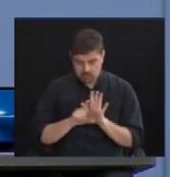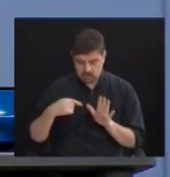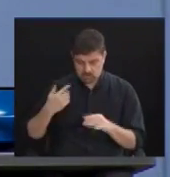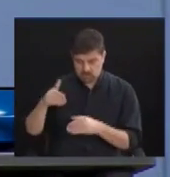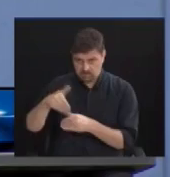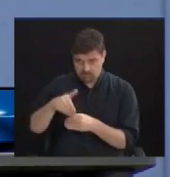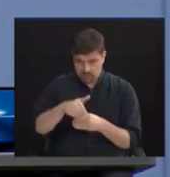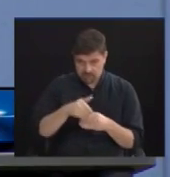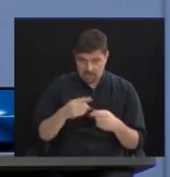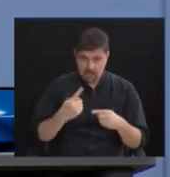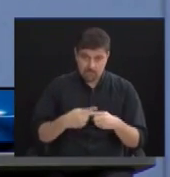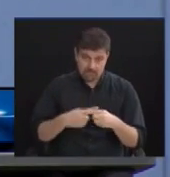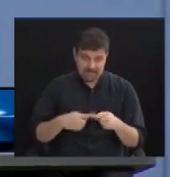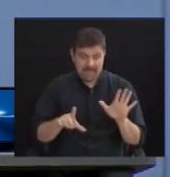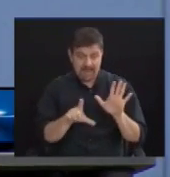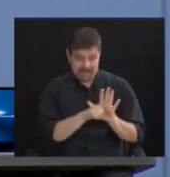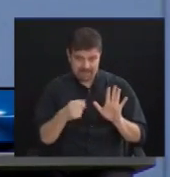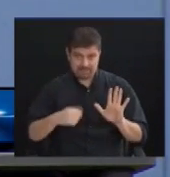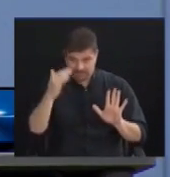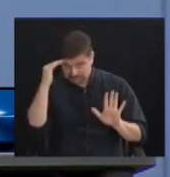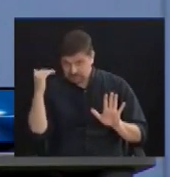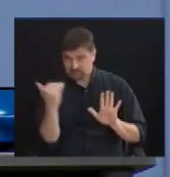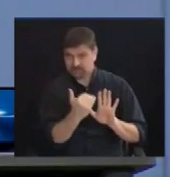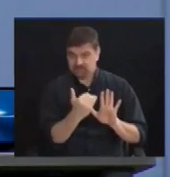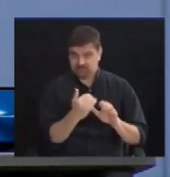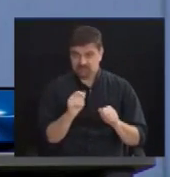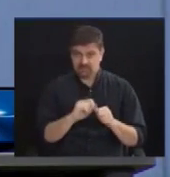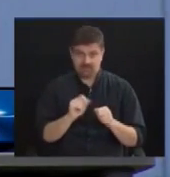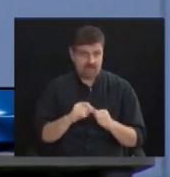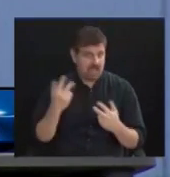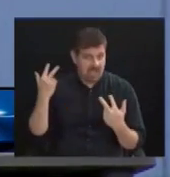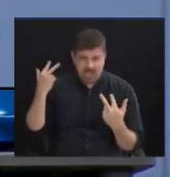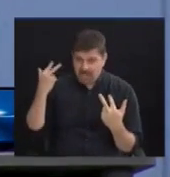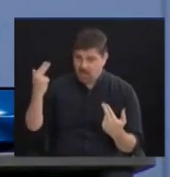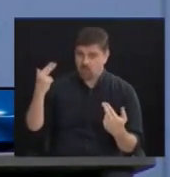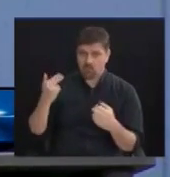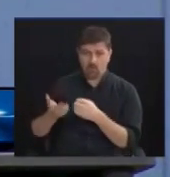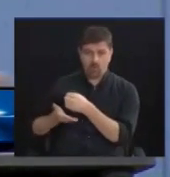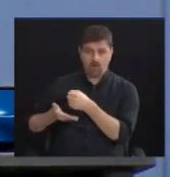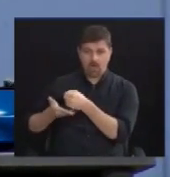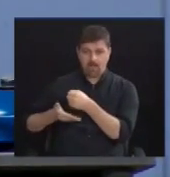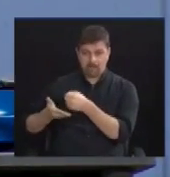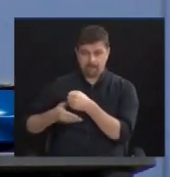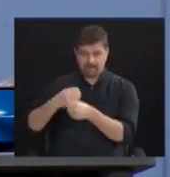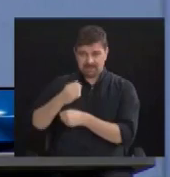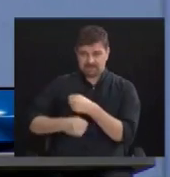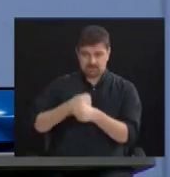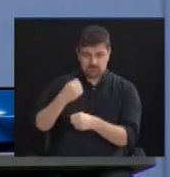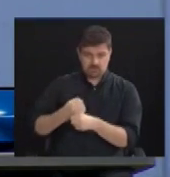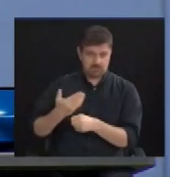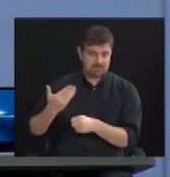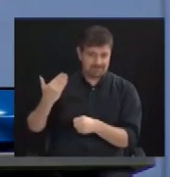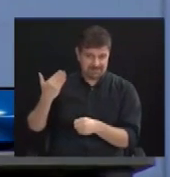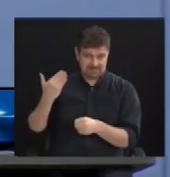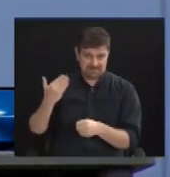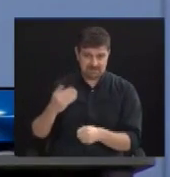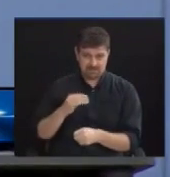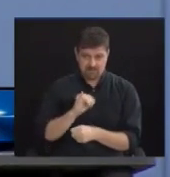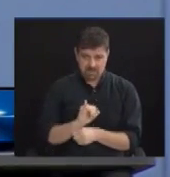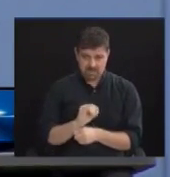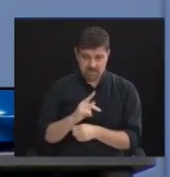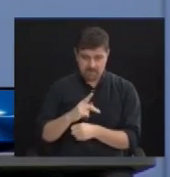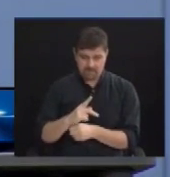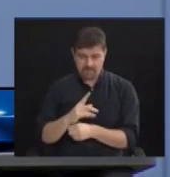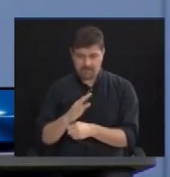necessidade legal ela reproduz a planta que foi a base também pelo lançamento do iptu do ano passado o que significa